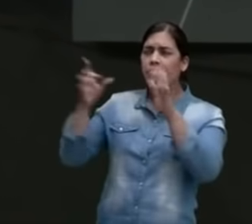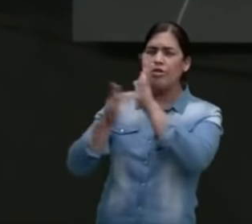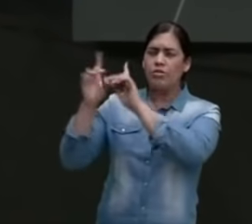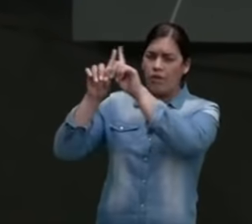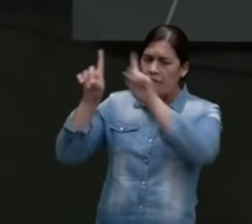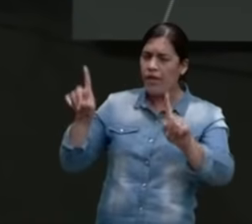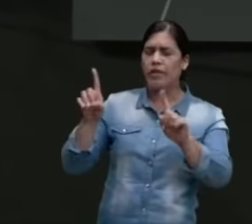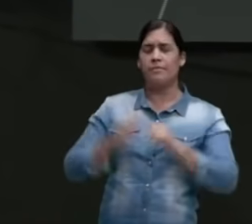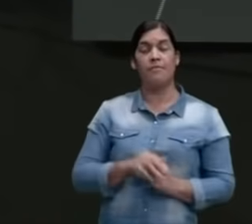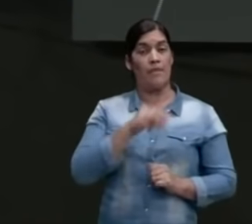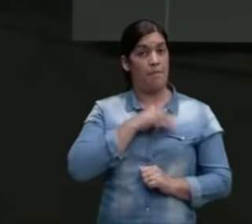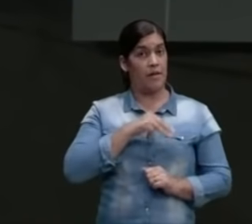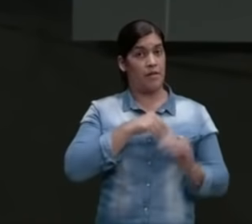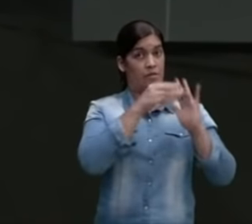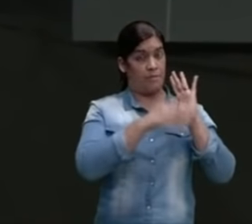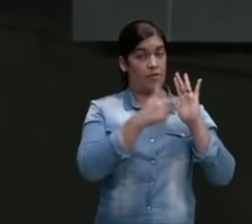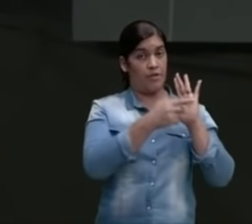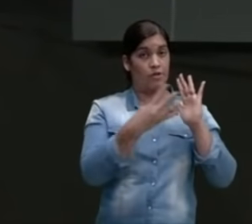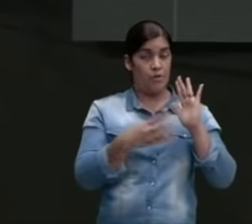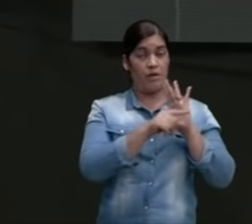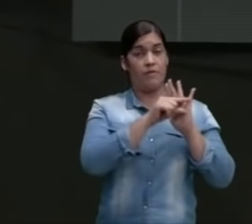capítulo 24,